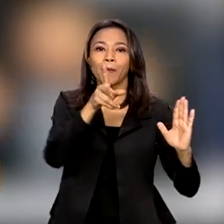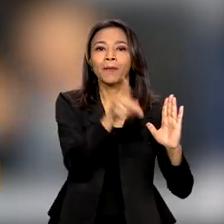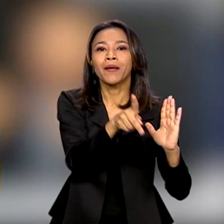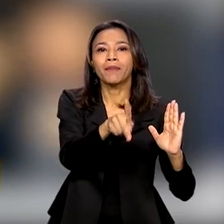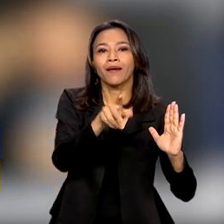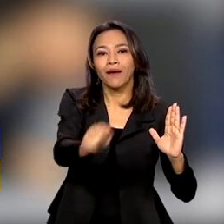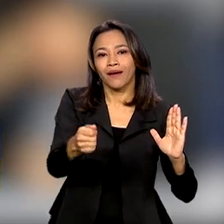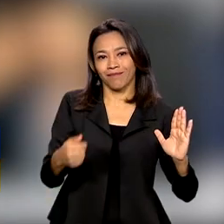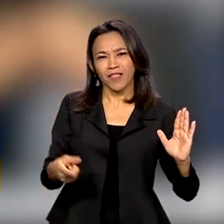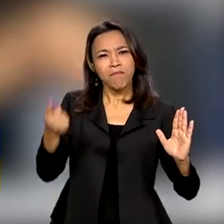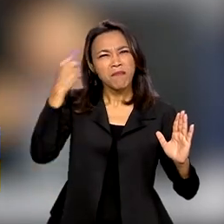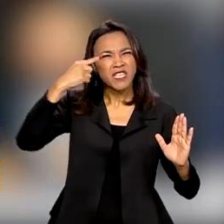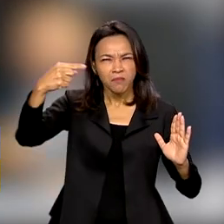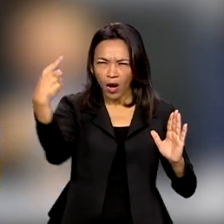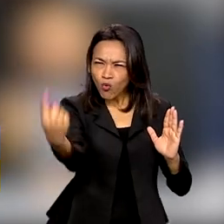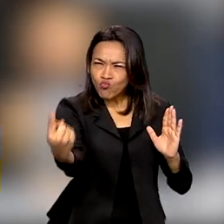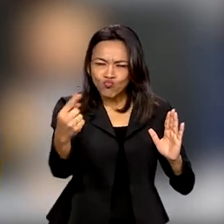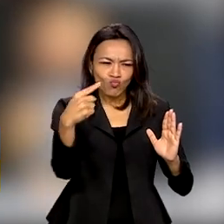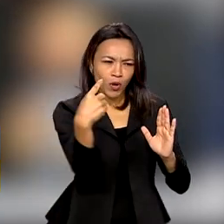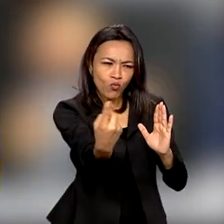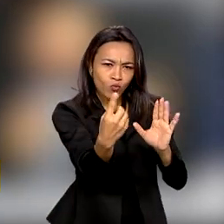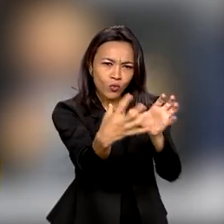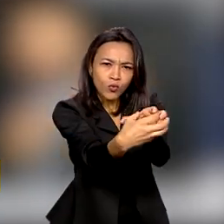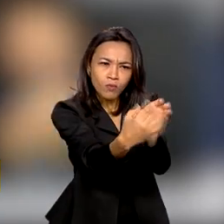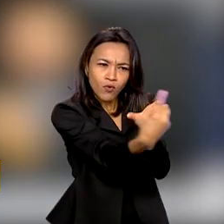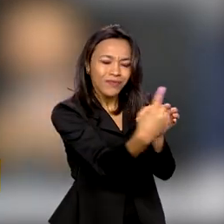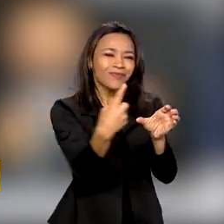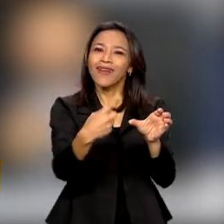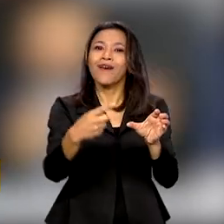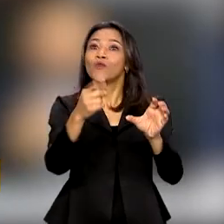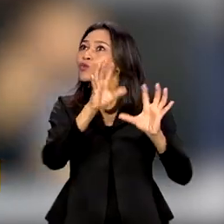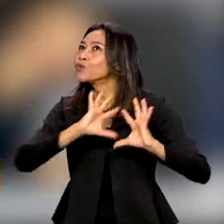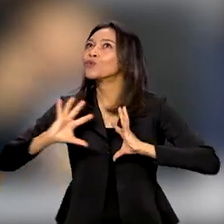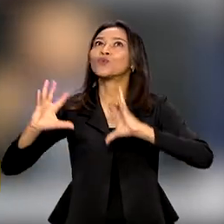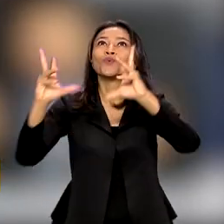para todos, não para um grupo, é aquele que não deixa ninguém para trás.